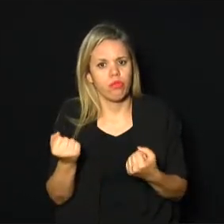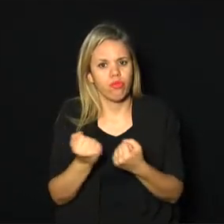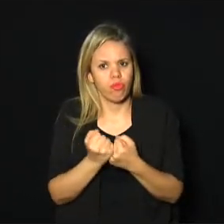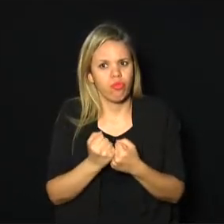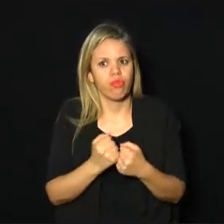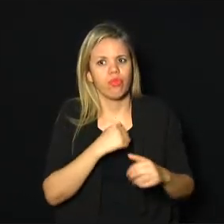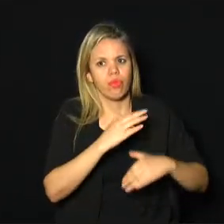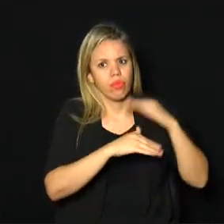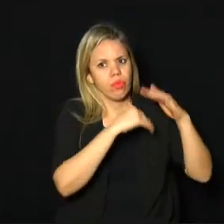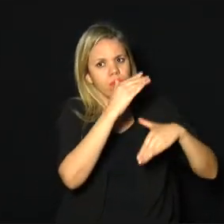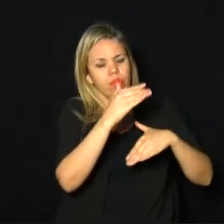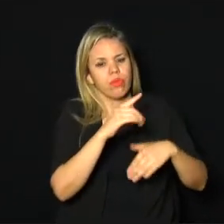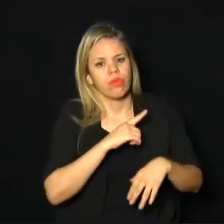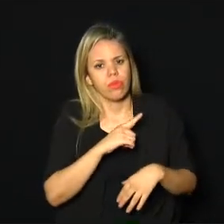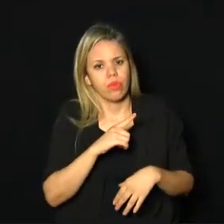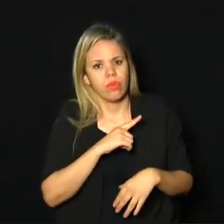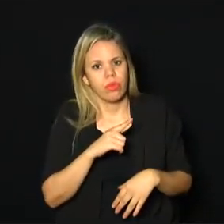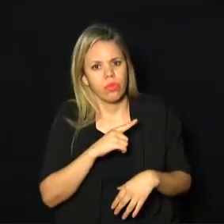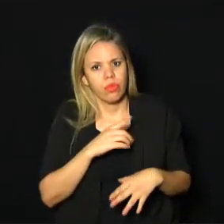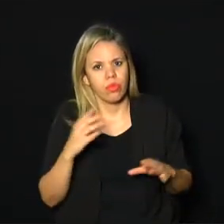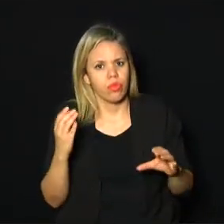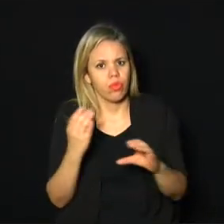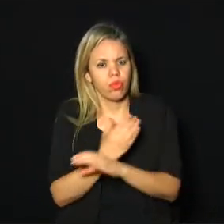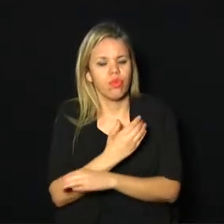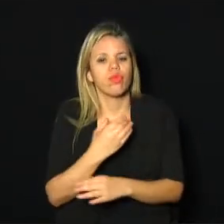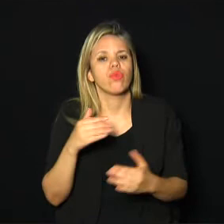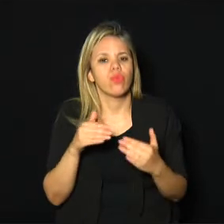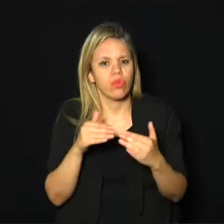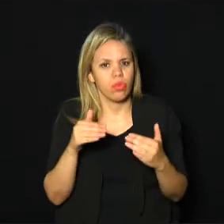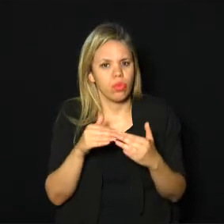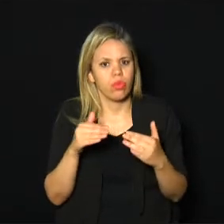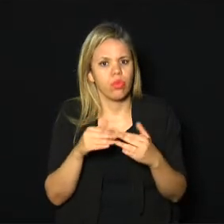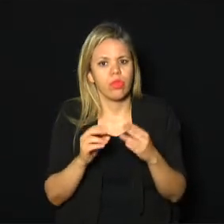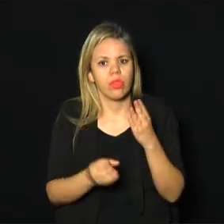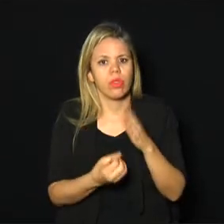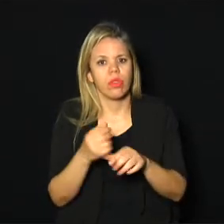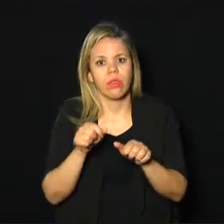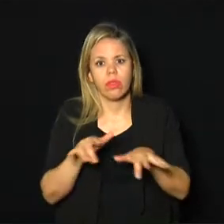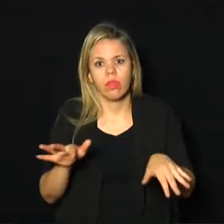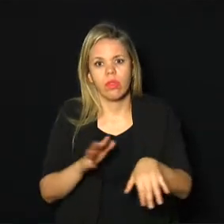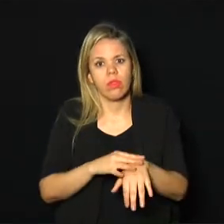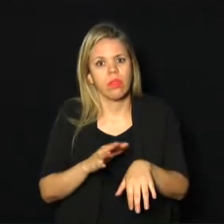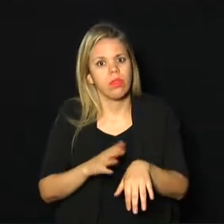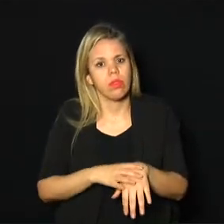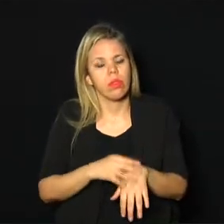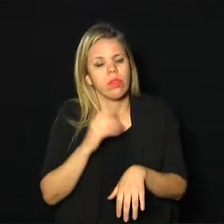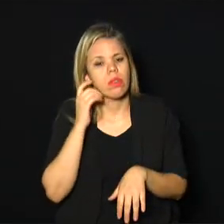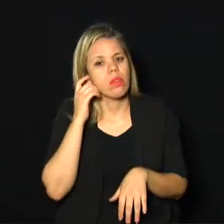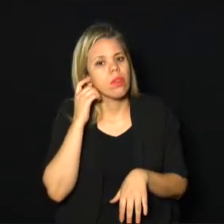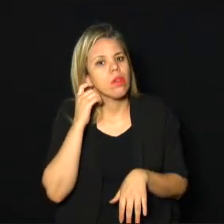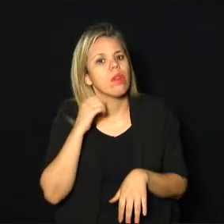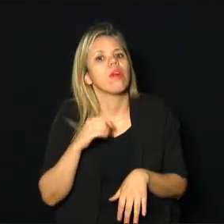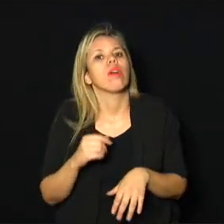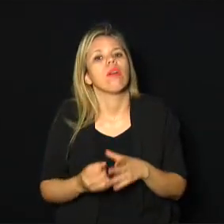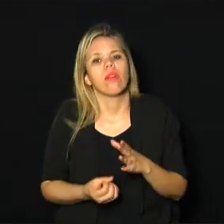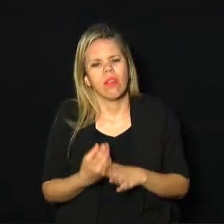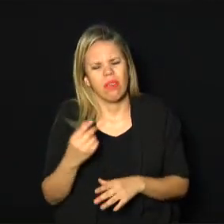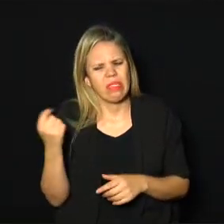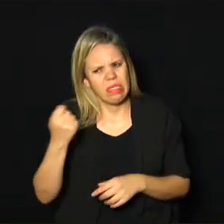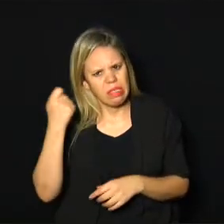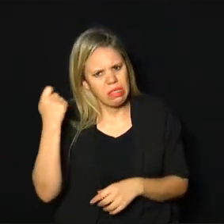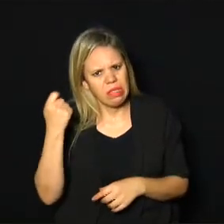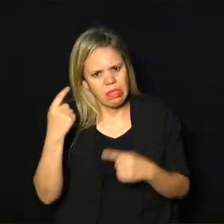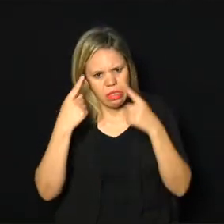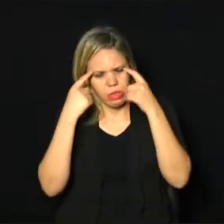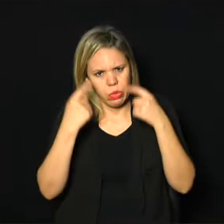construção, né? Nós temos com total concordância de que a pandemia acirra e acentua a situação já muito grave de violência